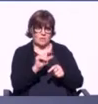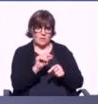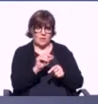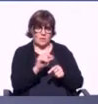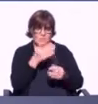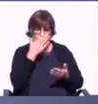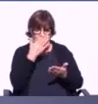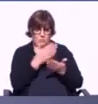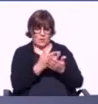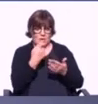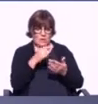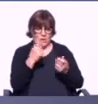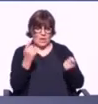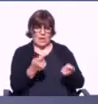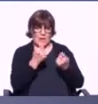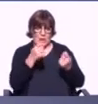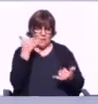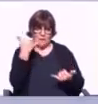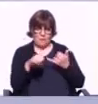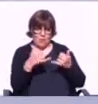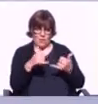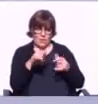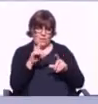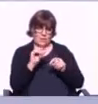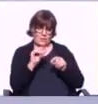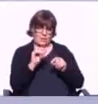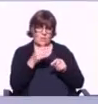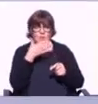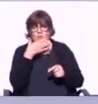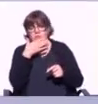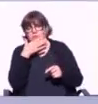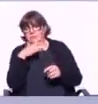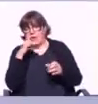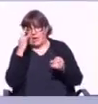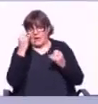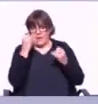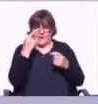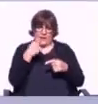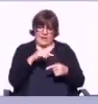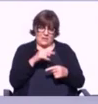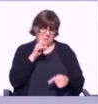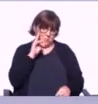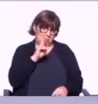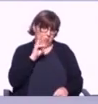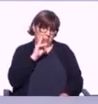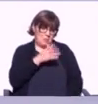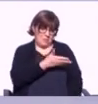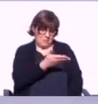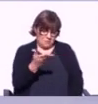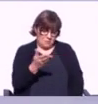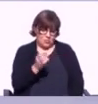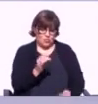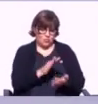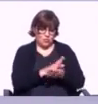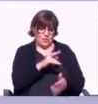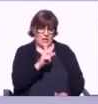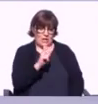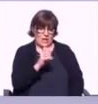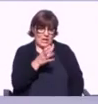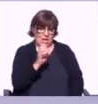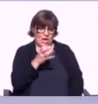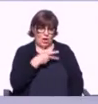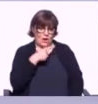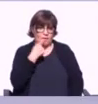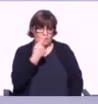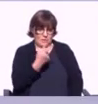perante uma claque que é violenta e que, pelo menos é a ideia que tem transparecido e que ainda hoje o Jornal Record trouxe,